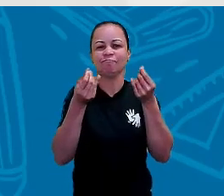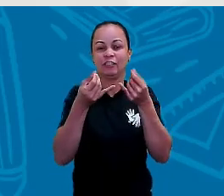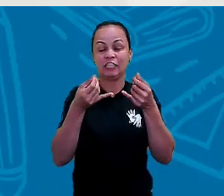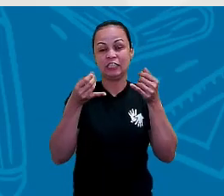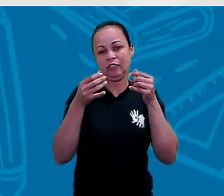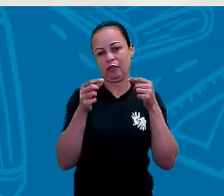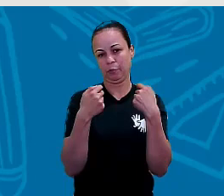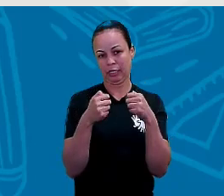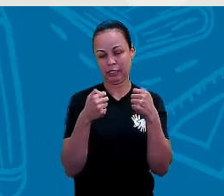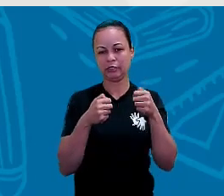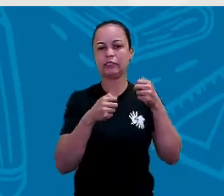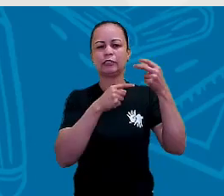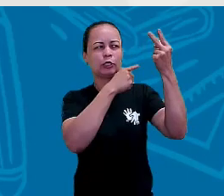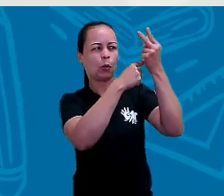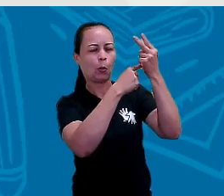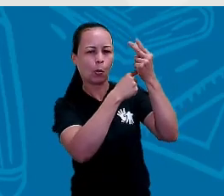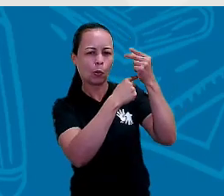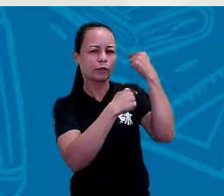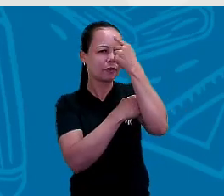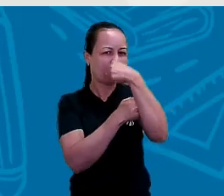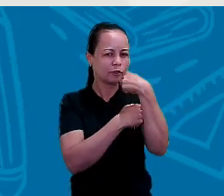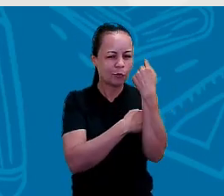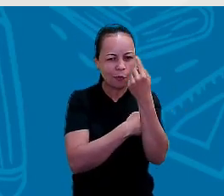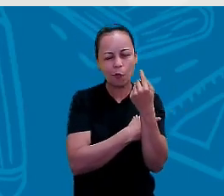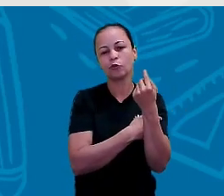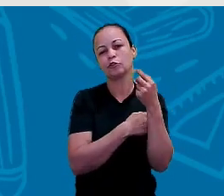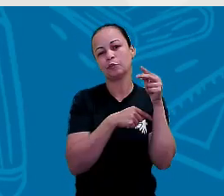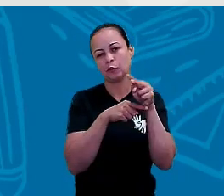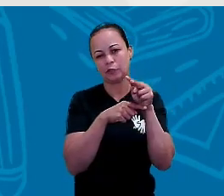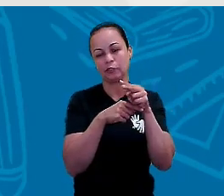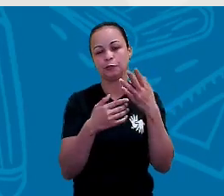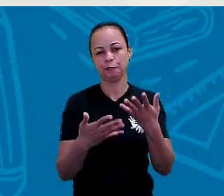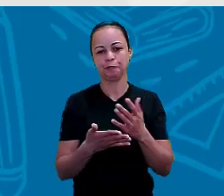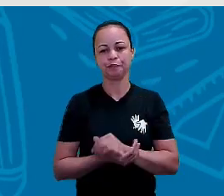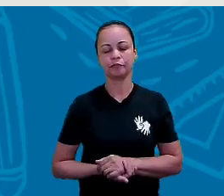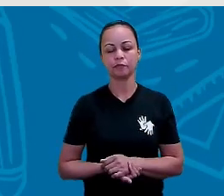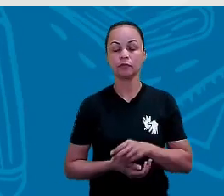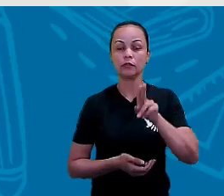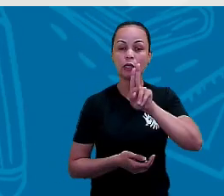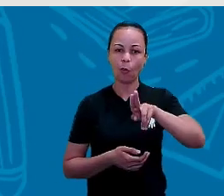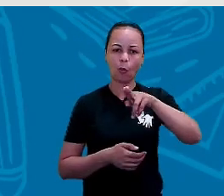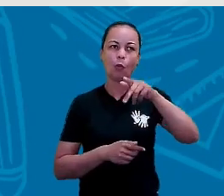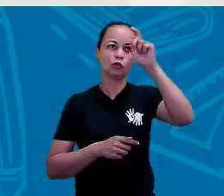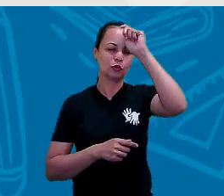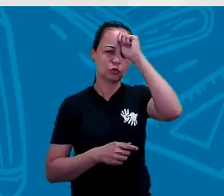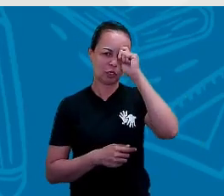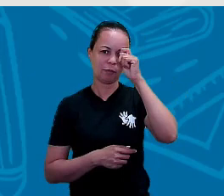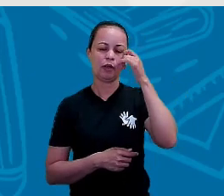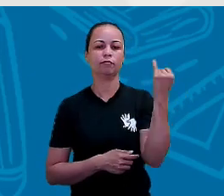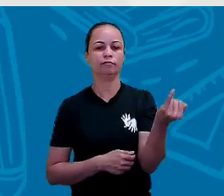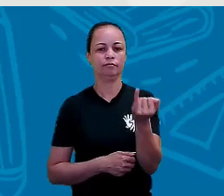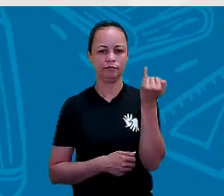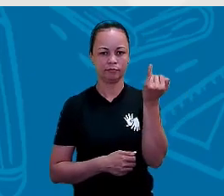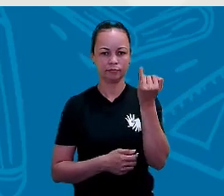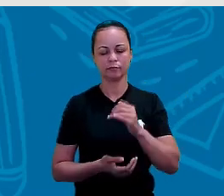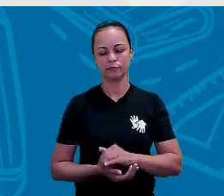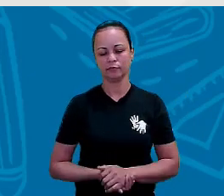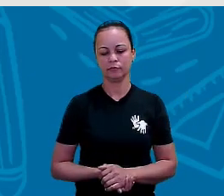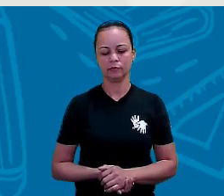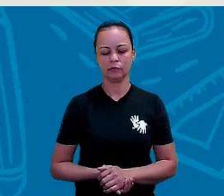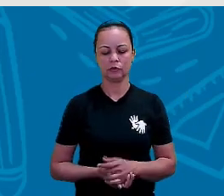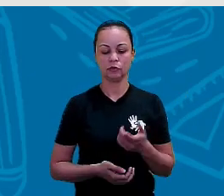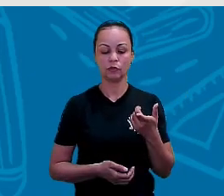maior cuidado, de uma maior proteção, tá certo? Então, o uso desse chapéu é importante. Outra questão também que a gente